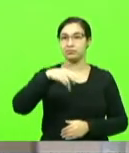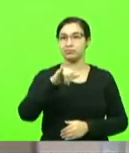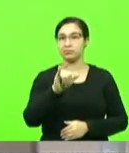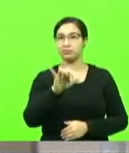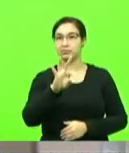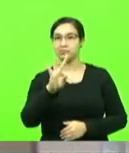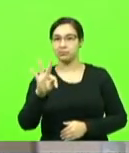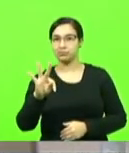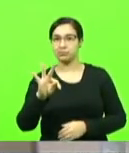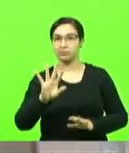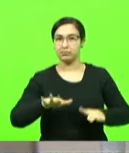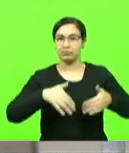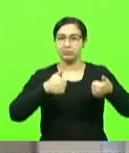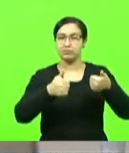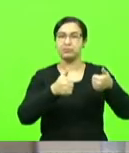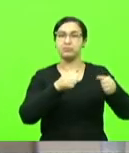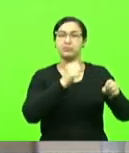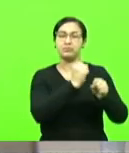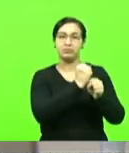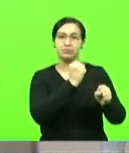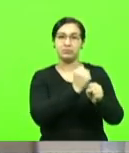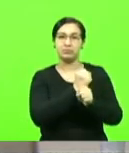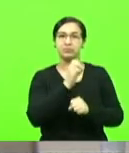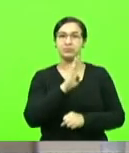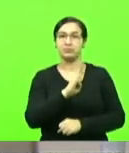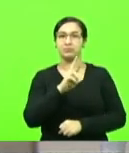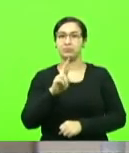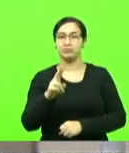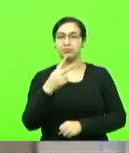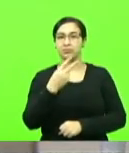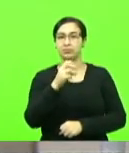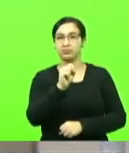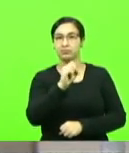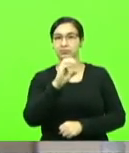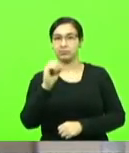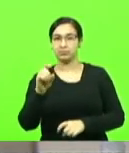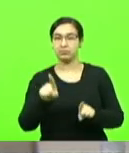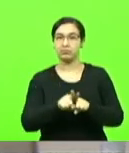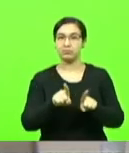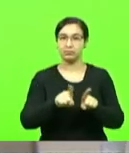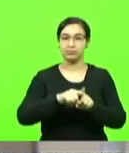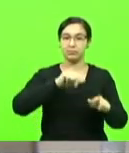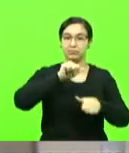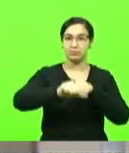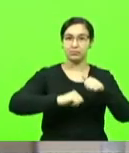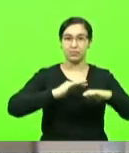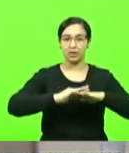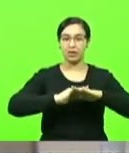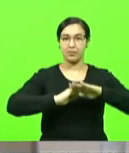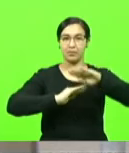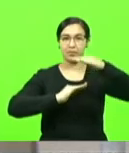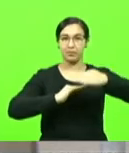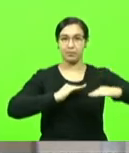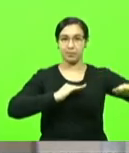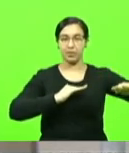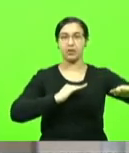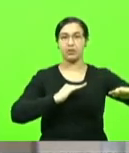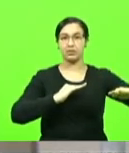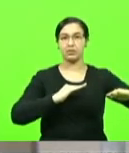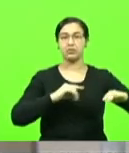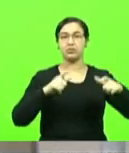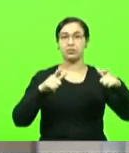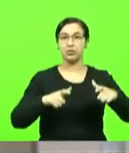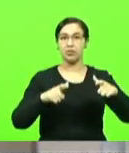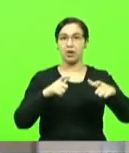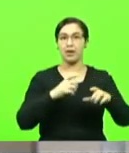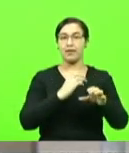na BR-280, bem como pela mudança de local da lombada eletrônica no bairro Piedade, no município de